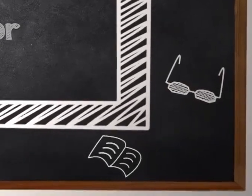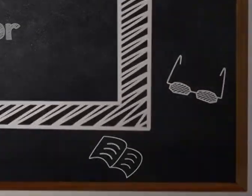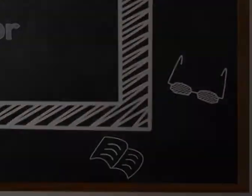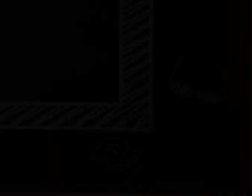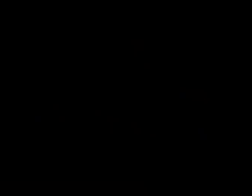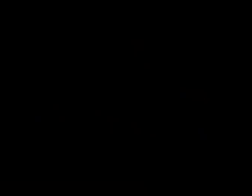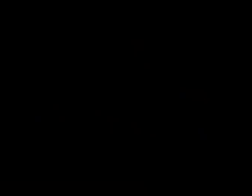aí